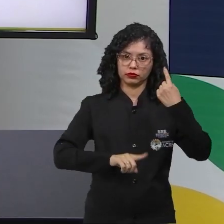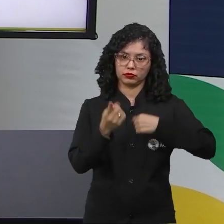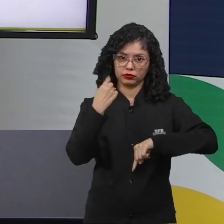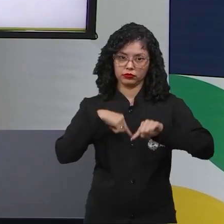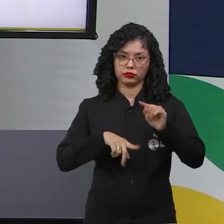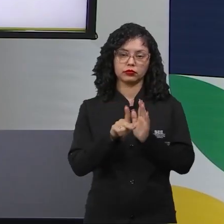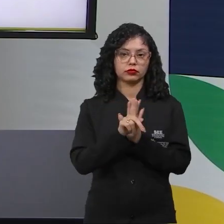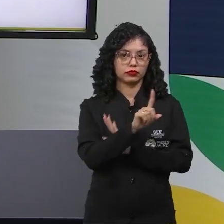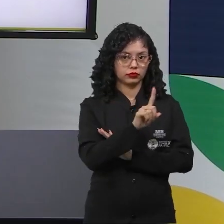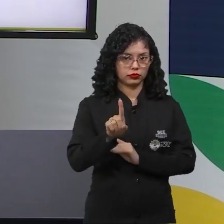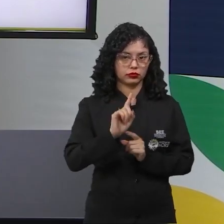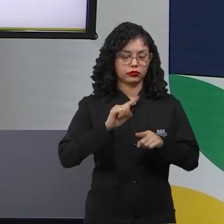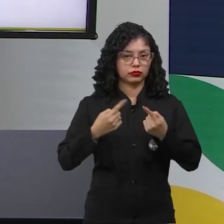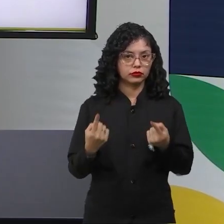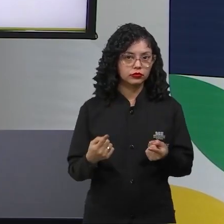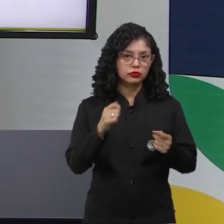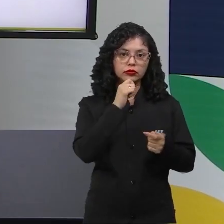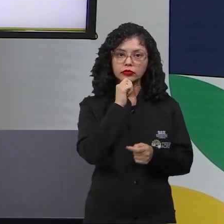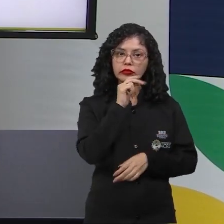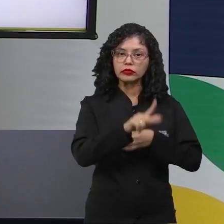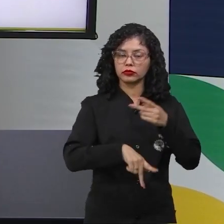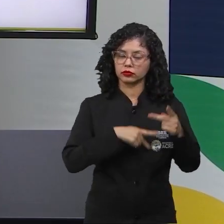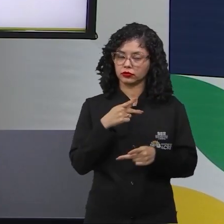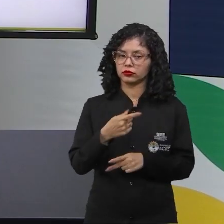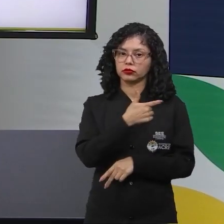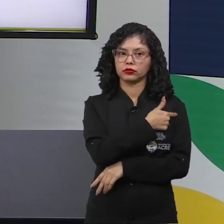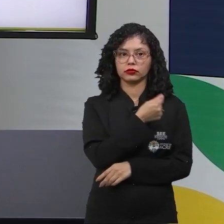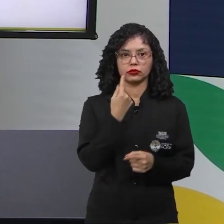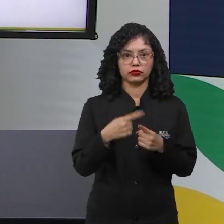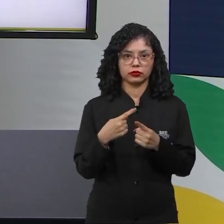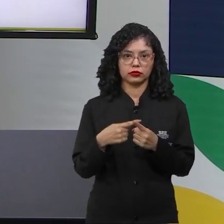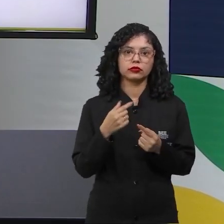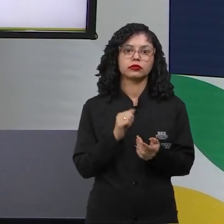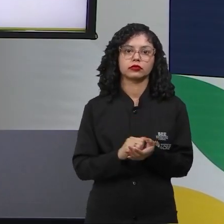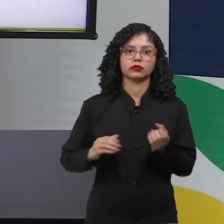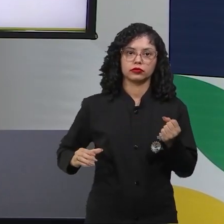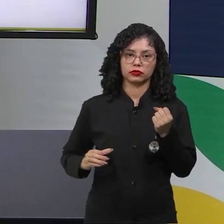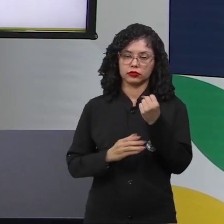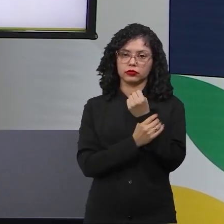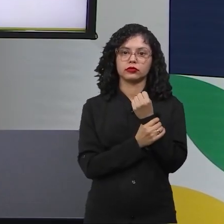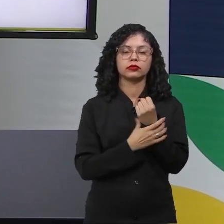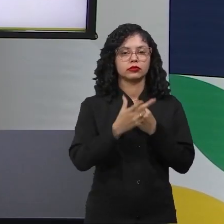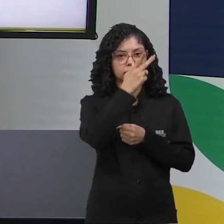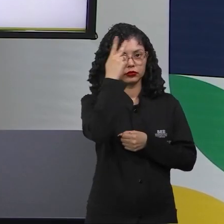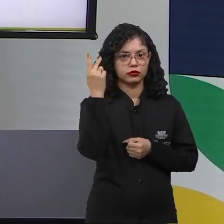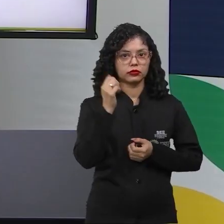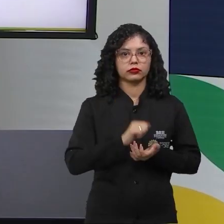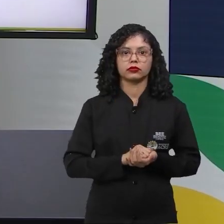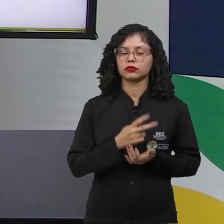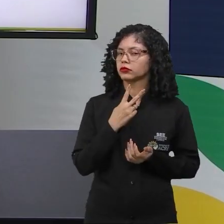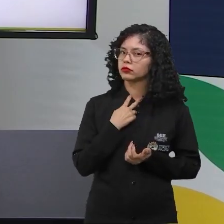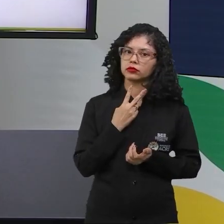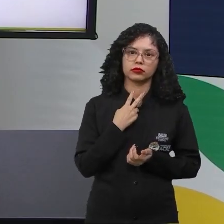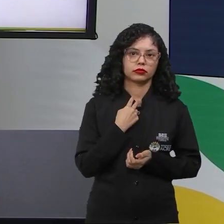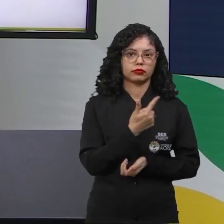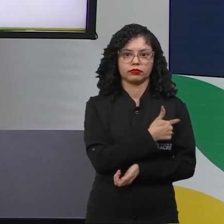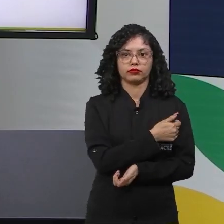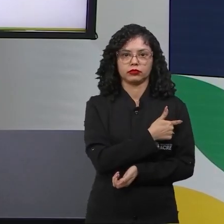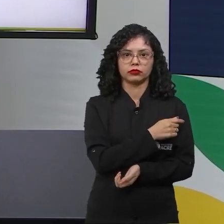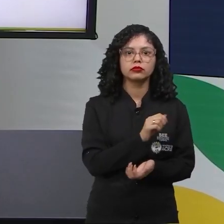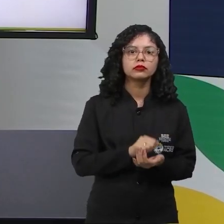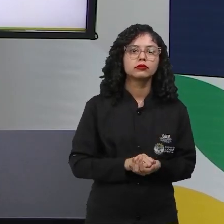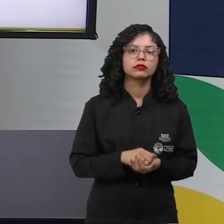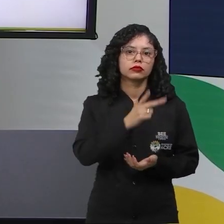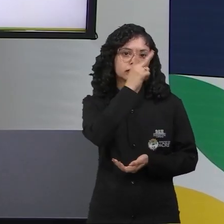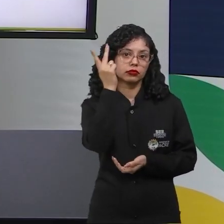eles. E isso é importante, a população estar vacinada. Por quê? Porque protege pessoas que não podem estar tomando vacinas.